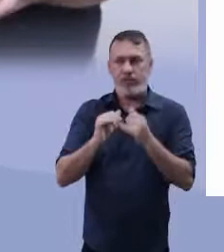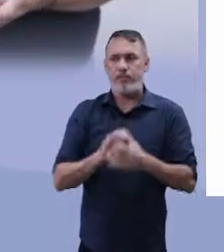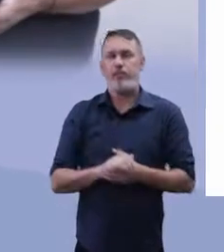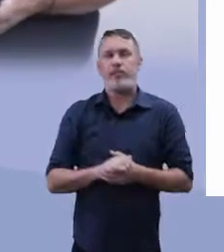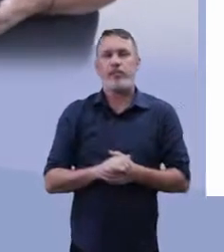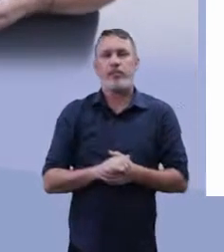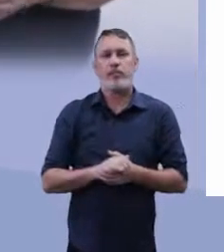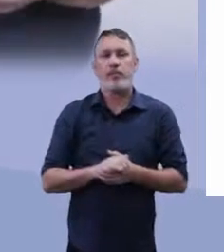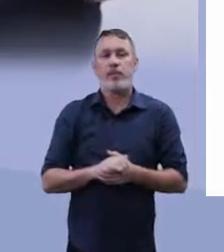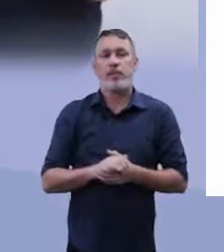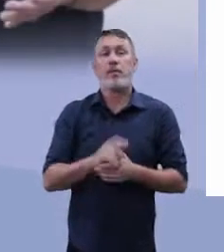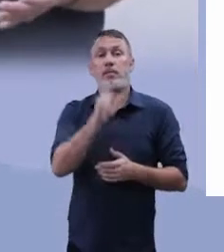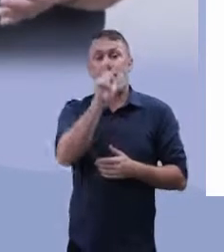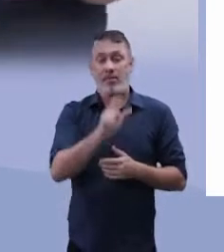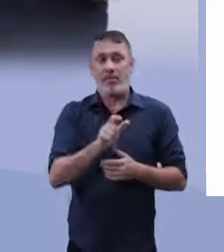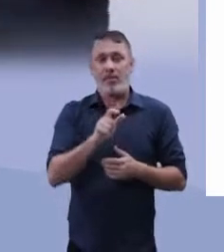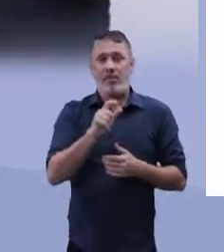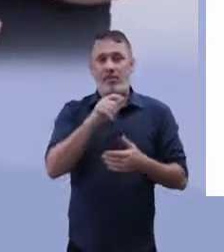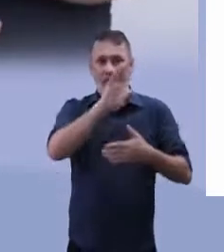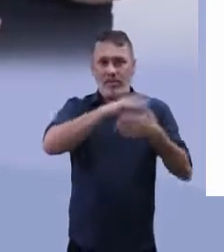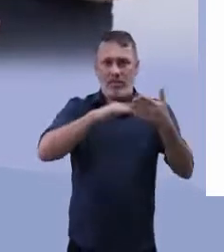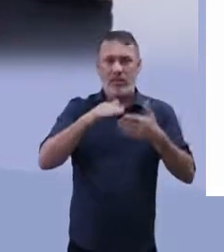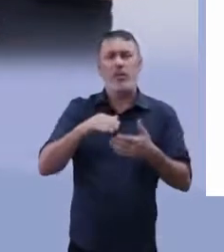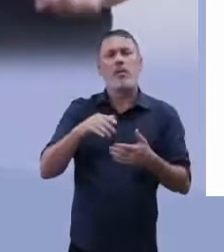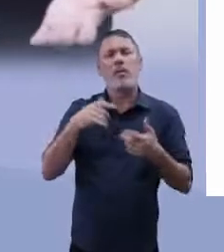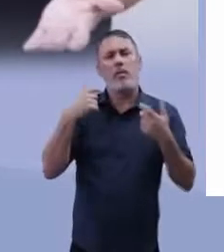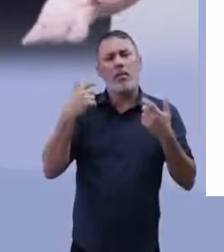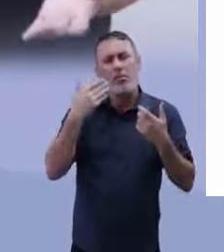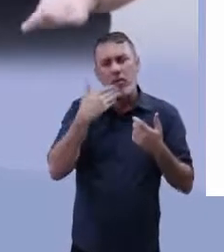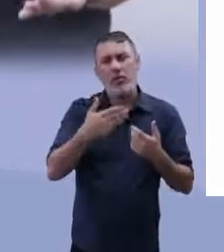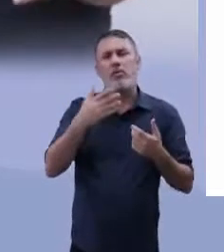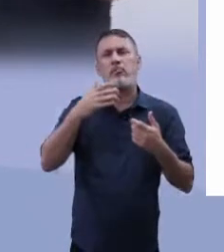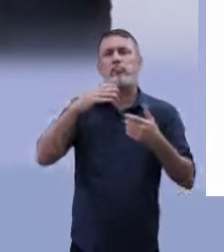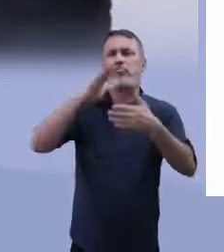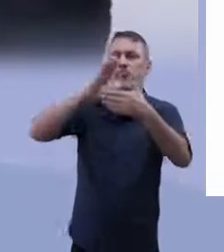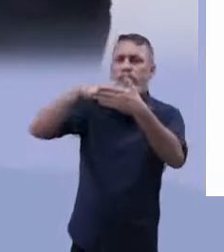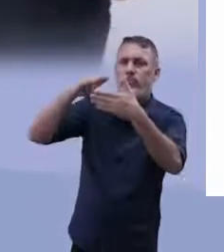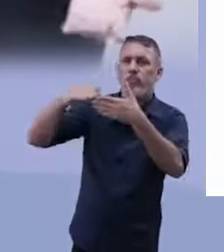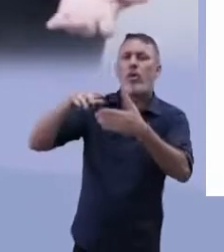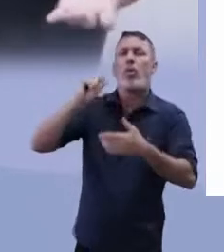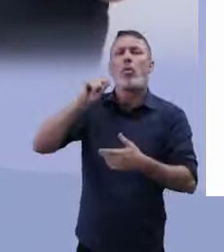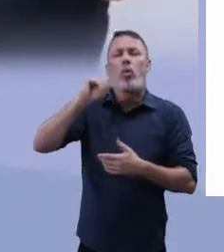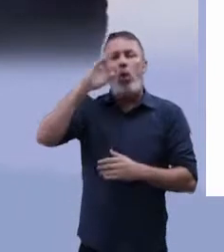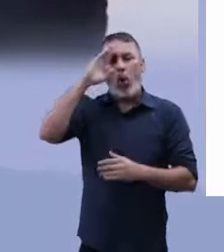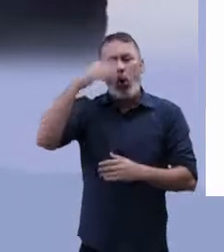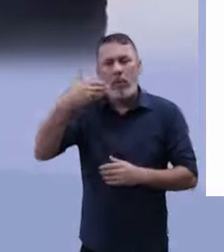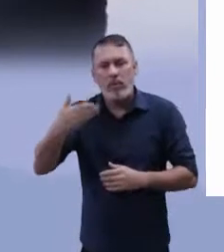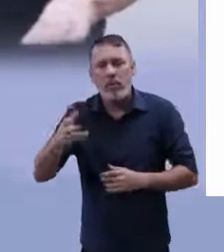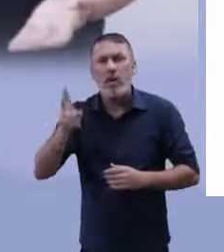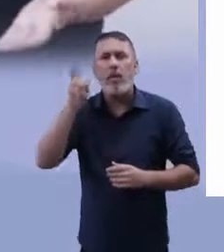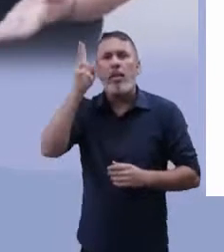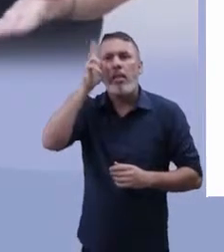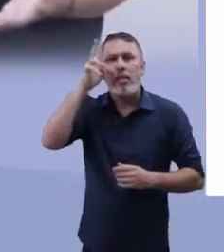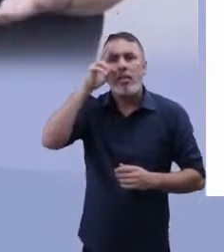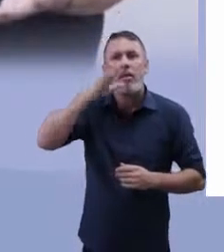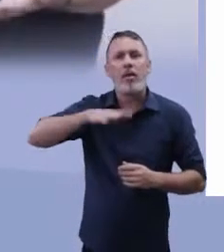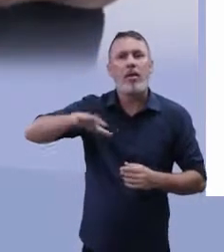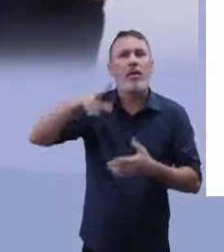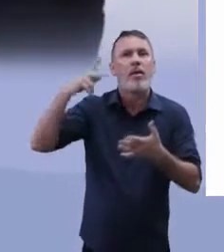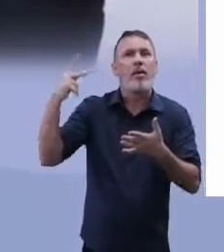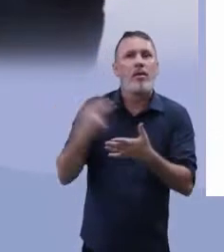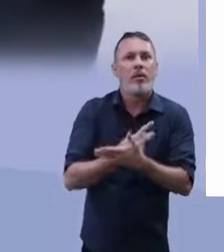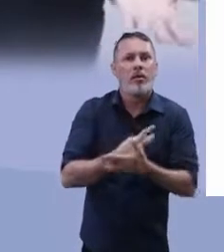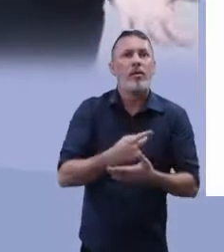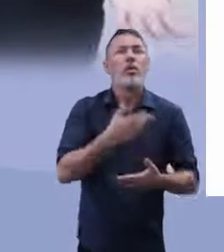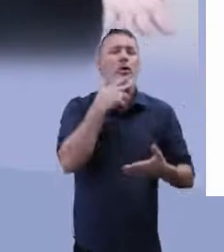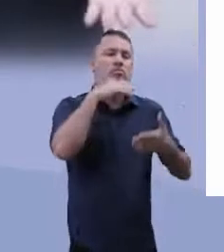foi convidado para fazer uma tela que homenageasse, que abrisse uma homenagem, uma exposição,